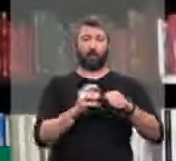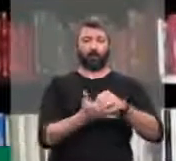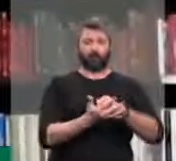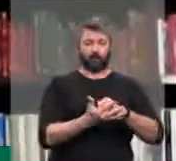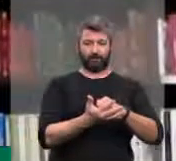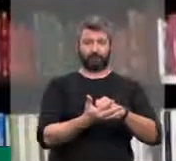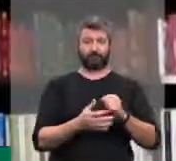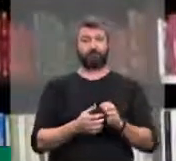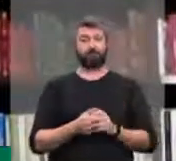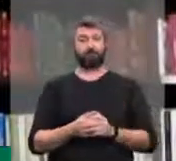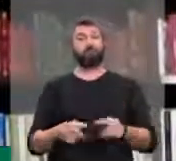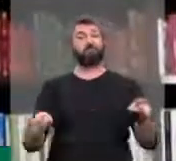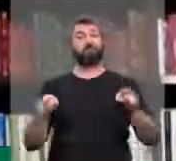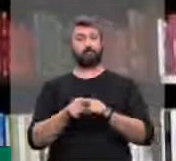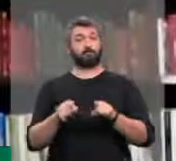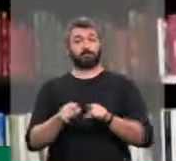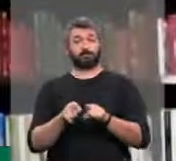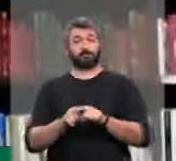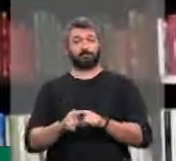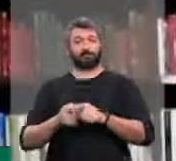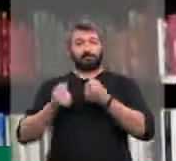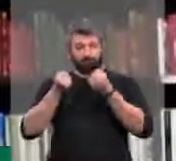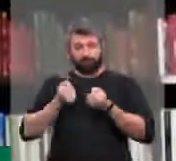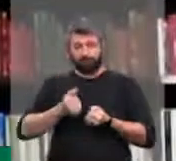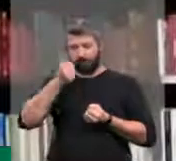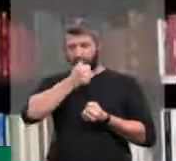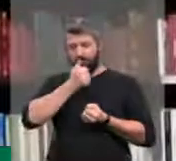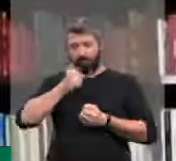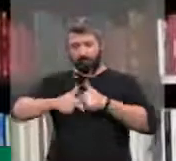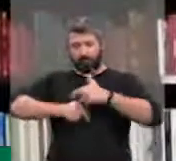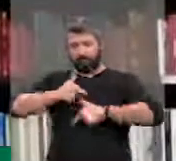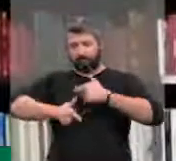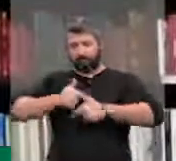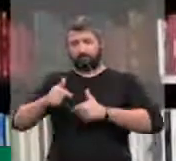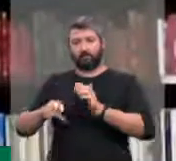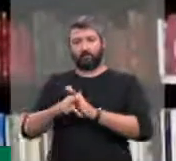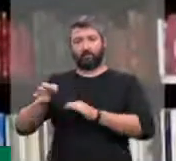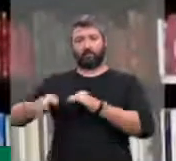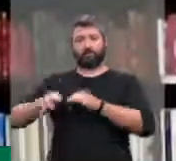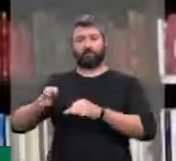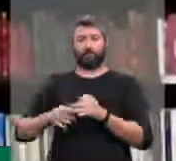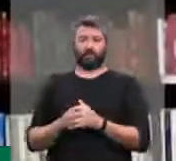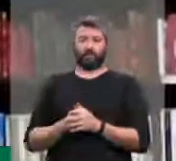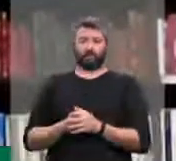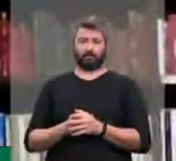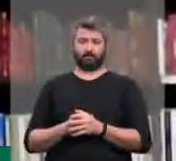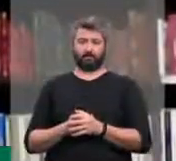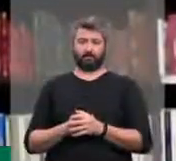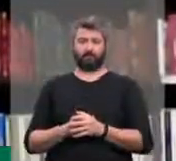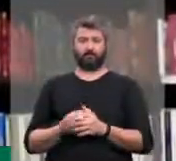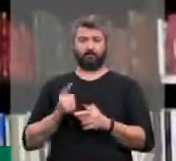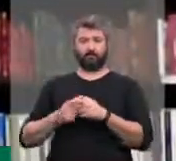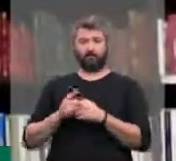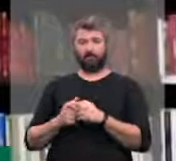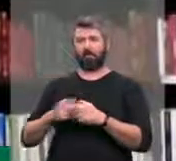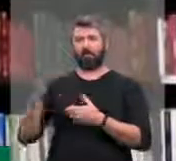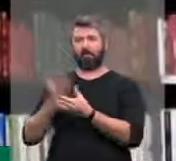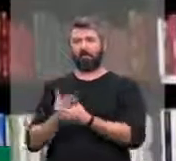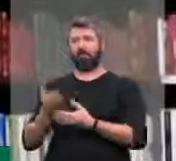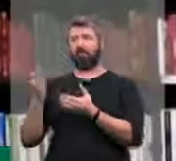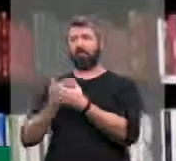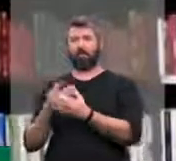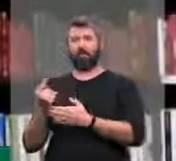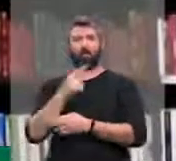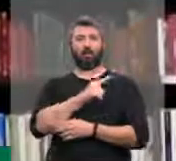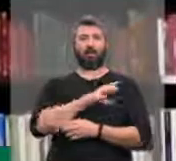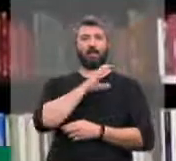assola o país, como reduz a sobrecarga de trabalho imposta ao Poder Judiciário, assoberbado com litígios contra a fazenda